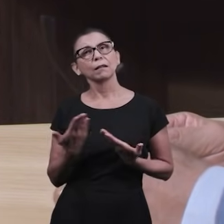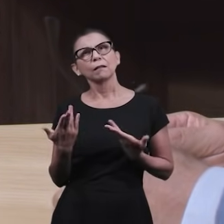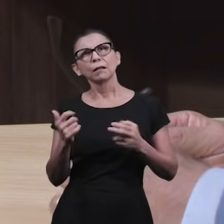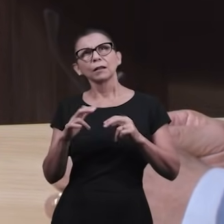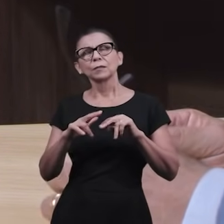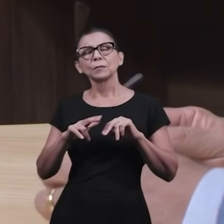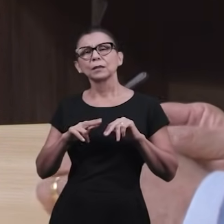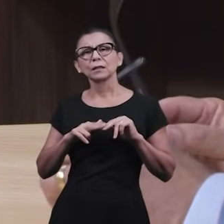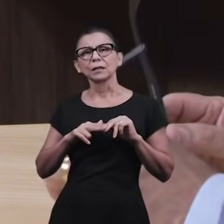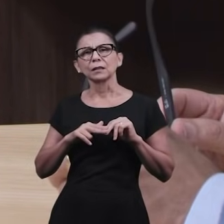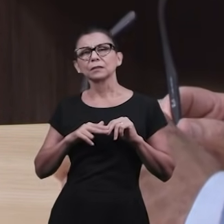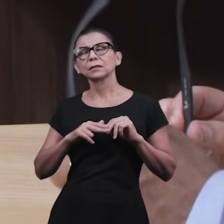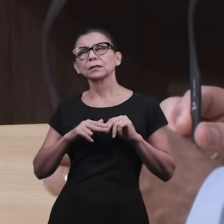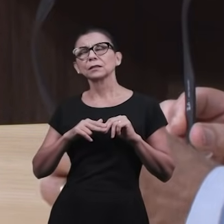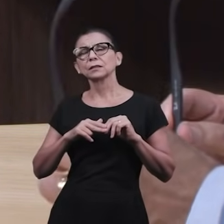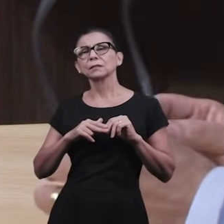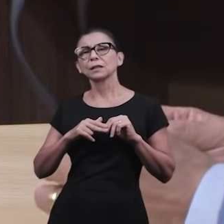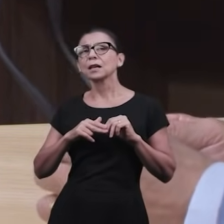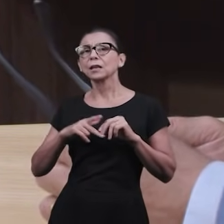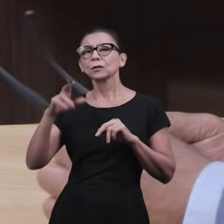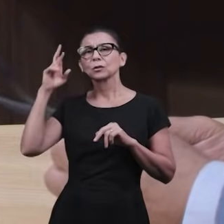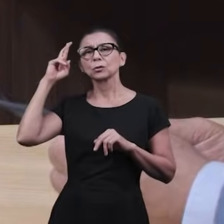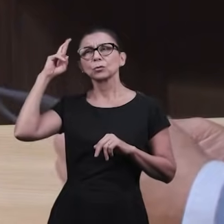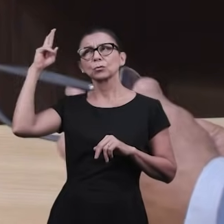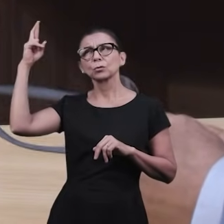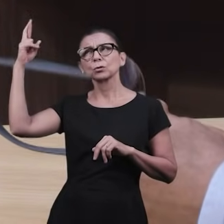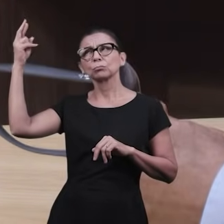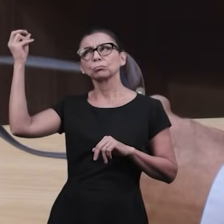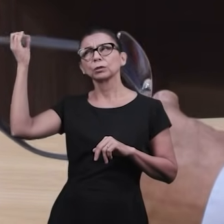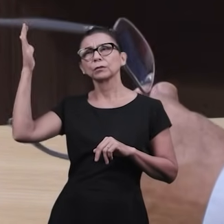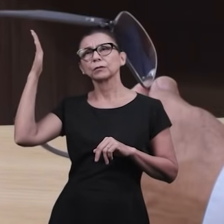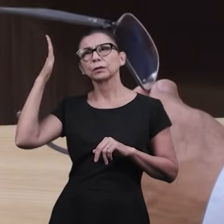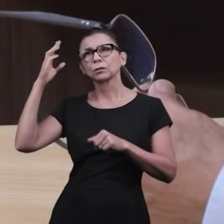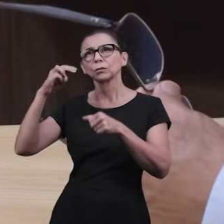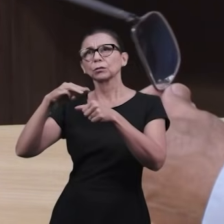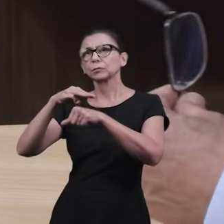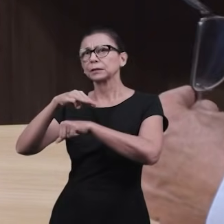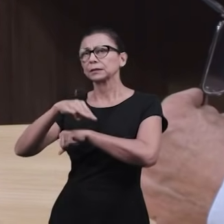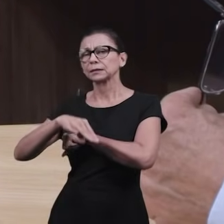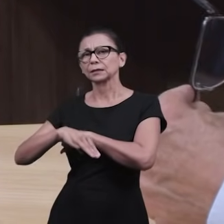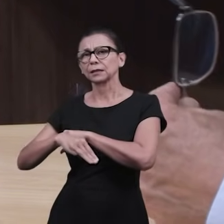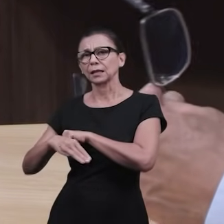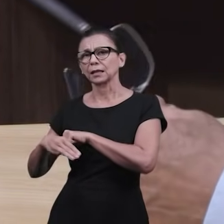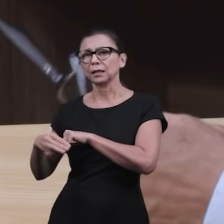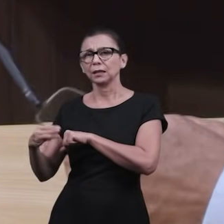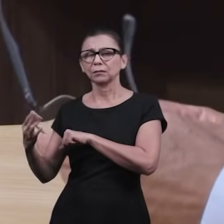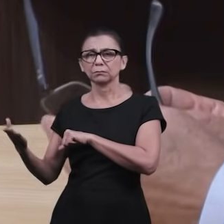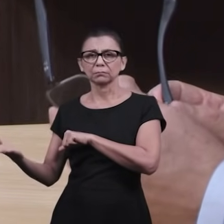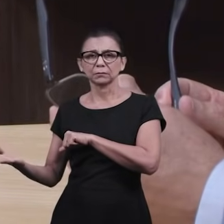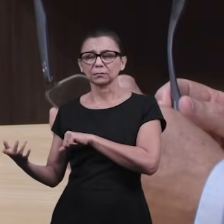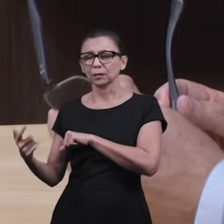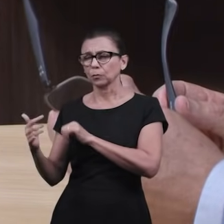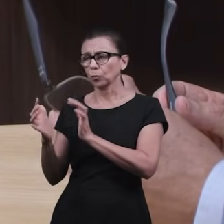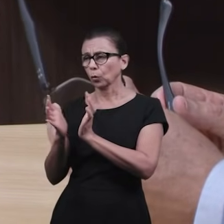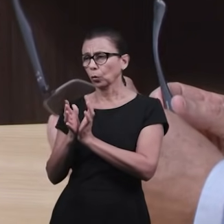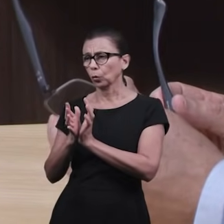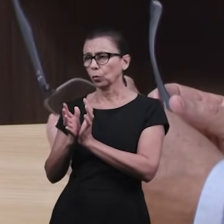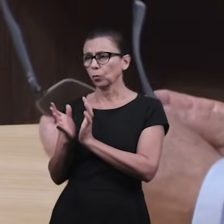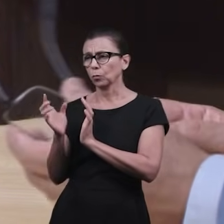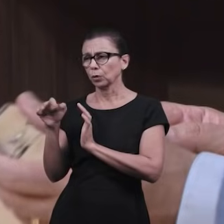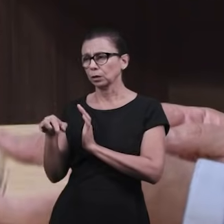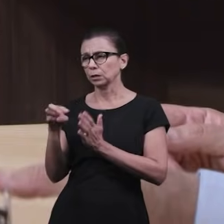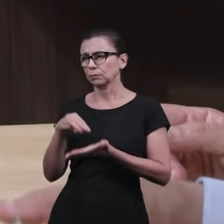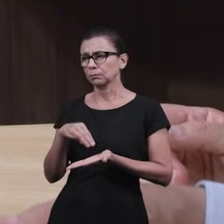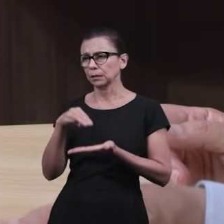maneira como o Senhor nos levou a entender ministério, sem qualquer tentativa de aqui ir